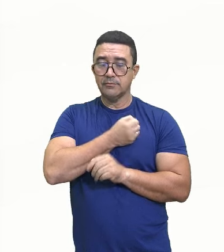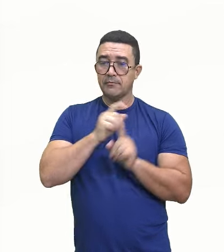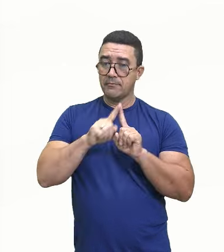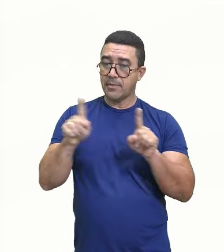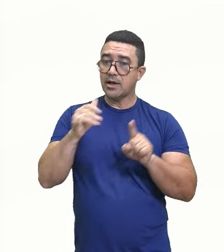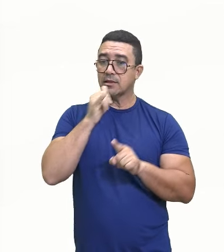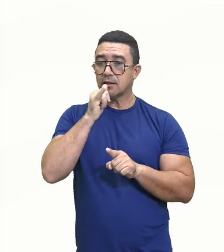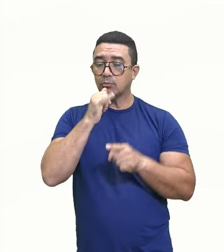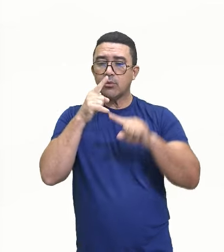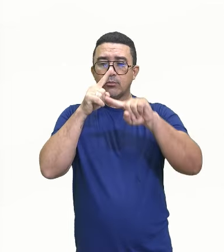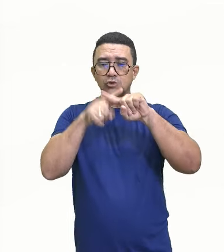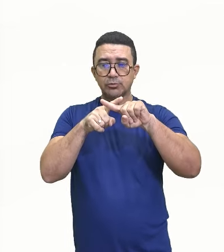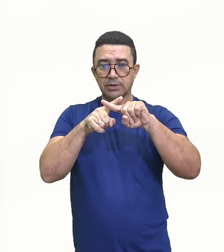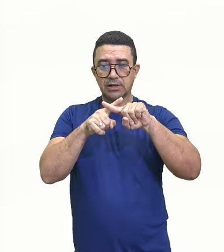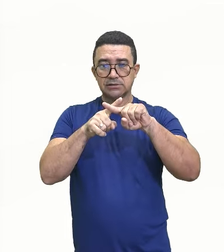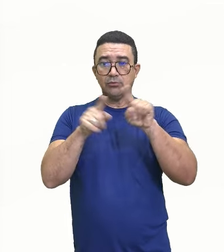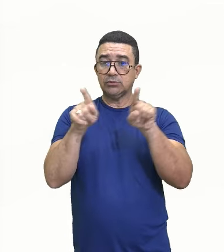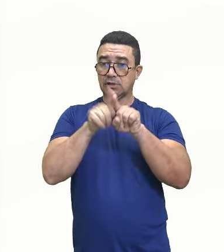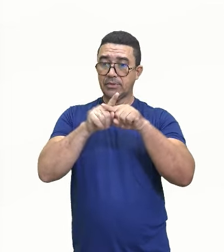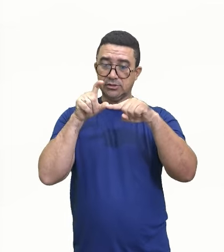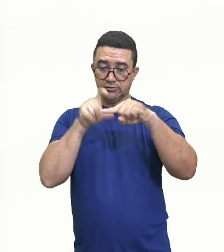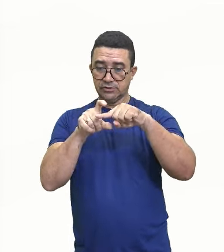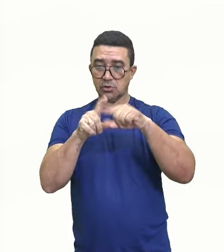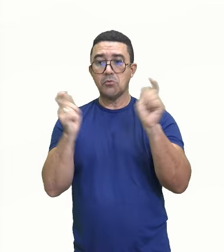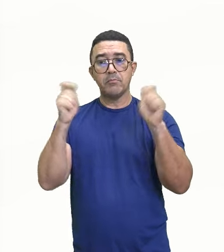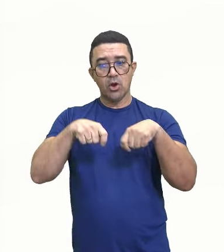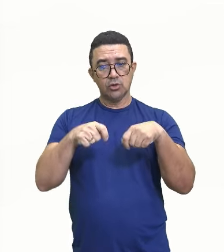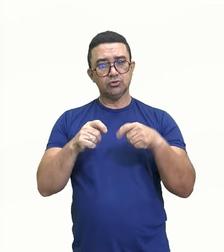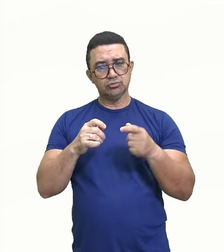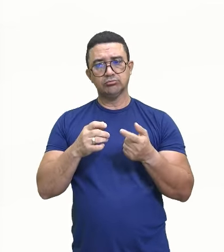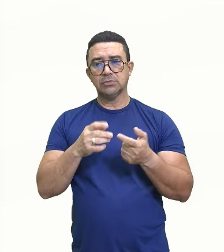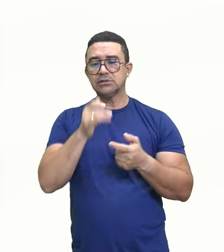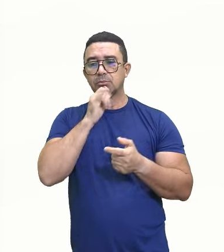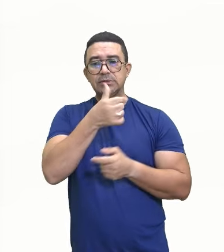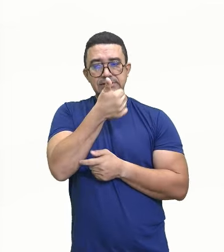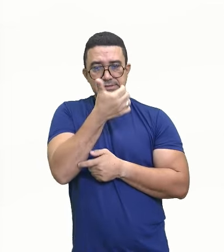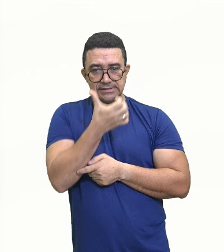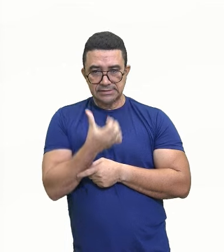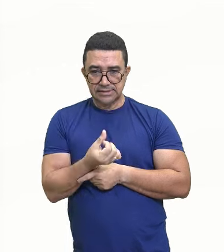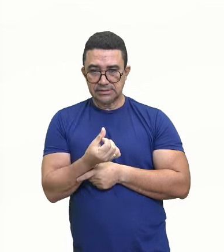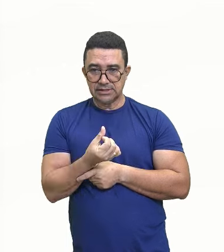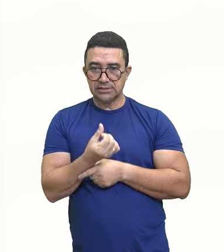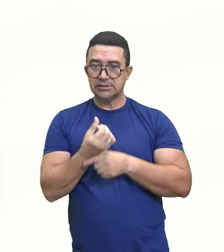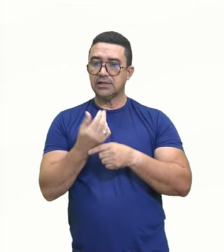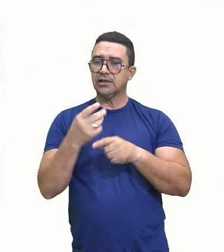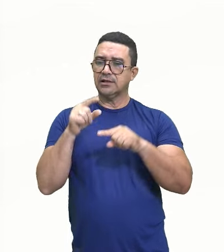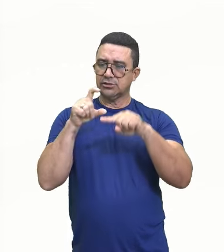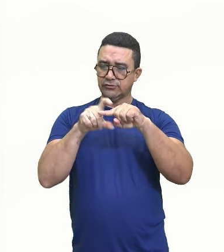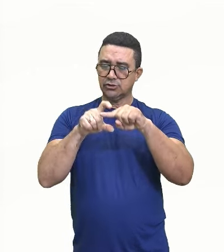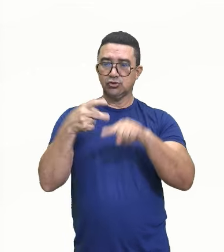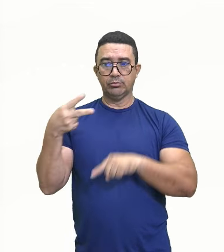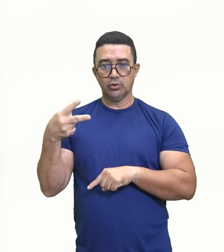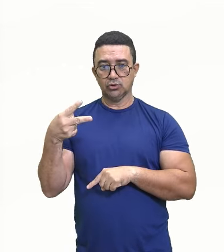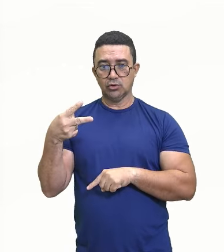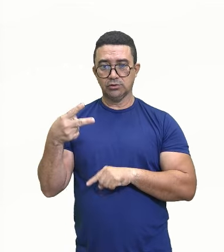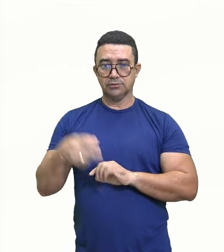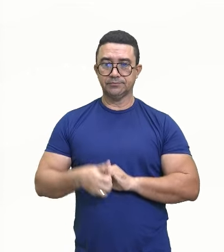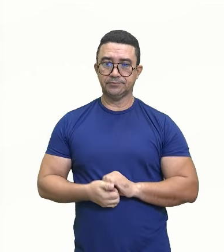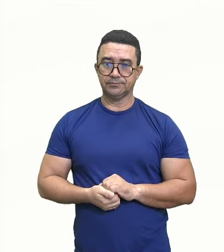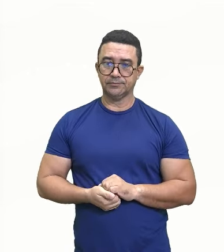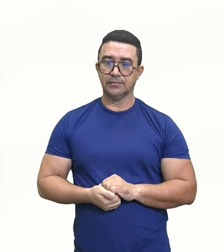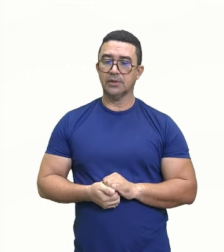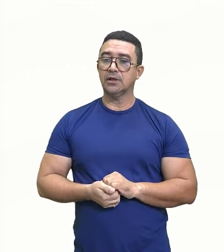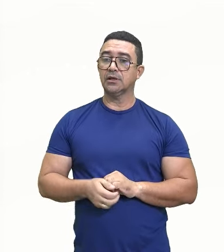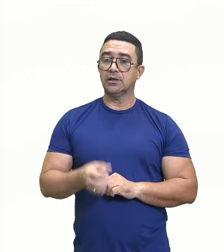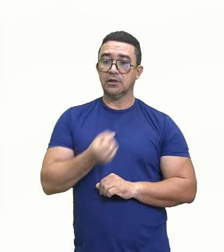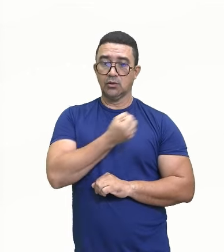matemáticos. Multiplicação e divisão a gente pode fazer junto. Então, 16 dividido por 2. 16 dividido